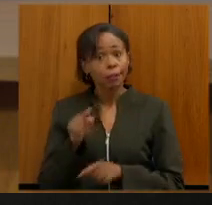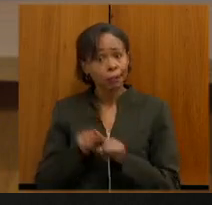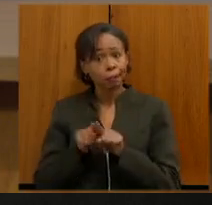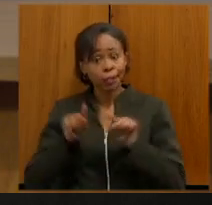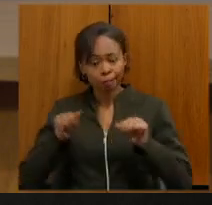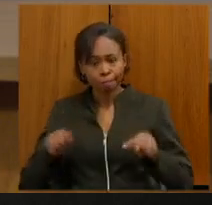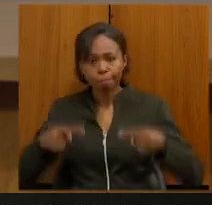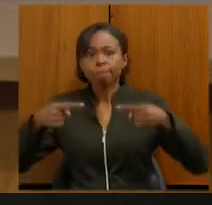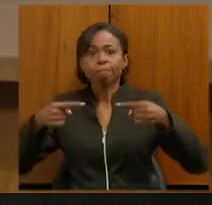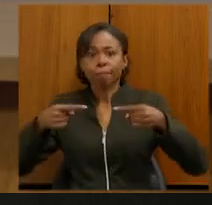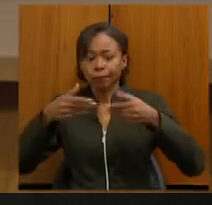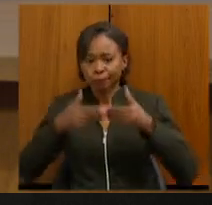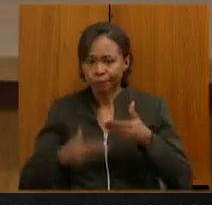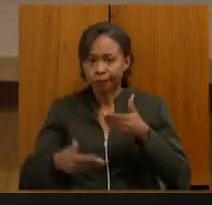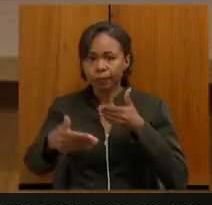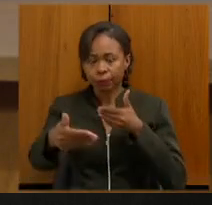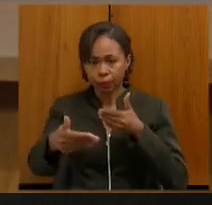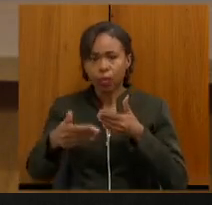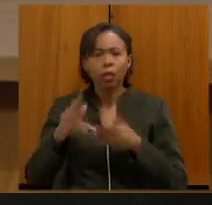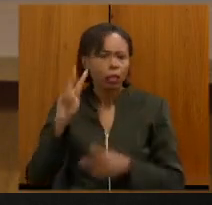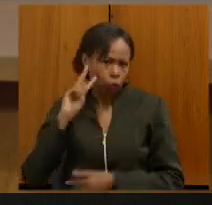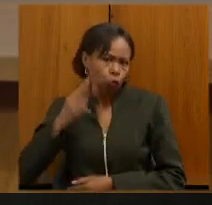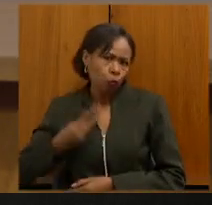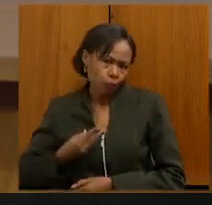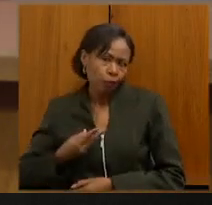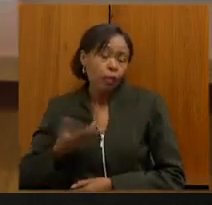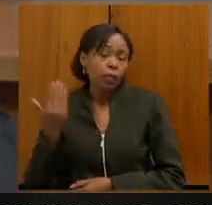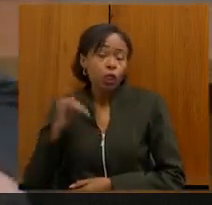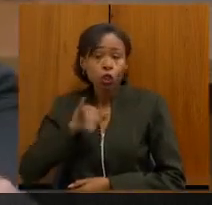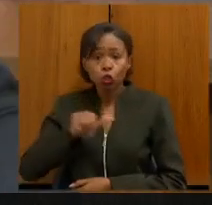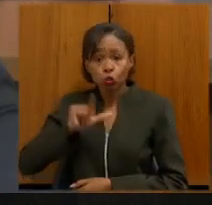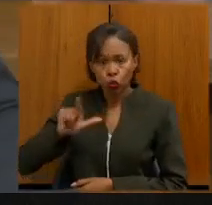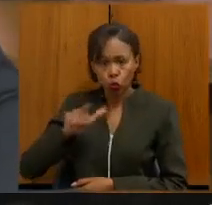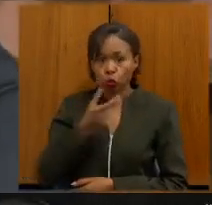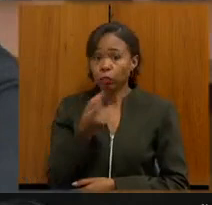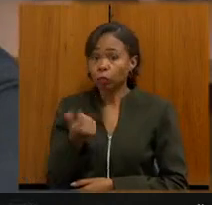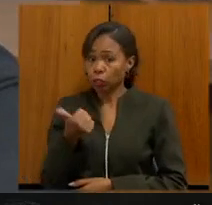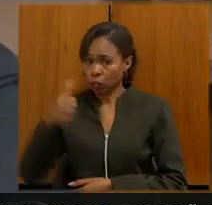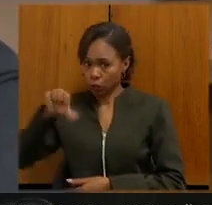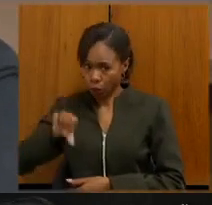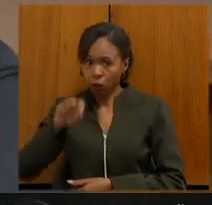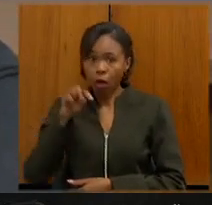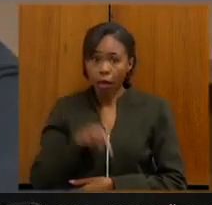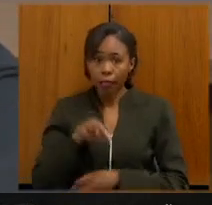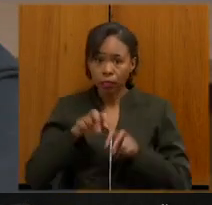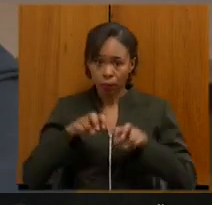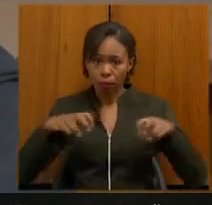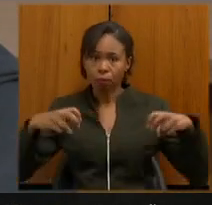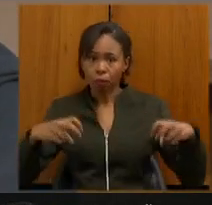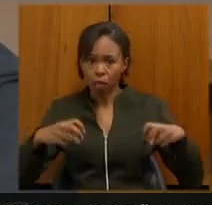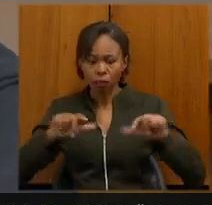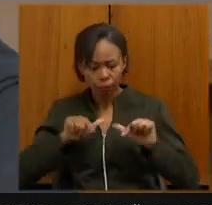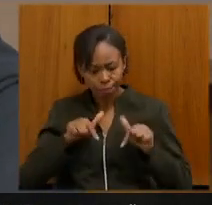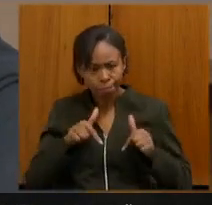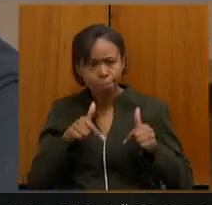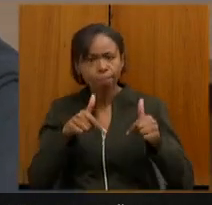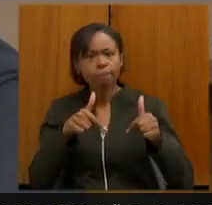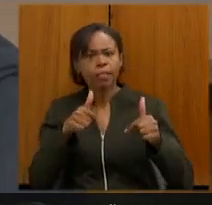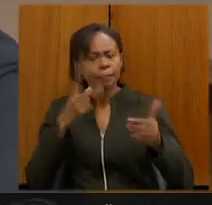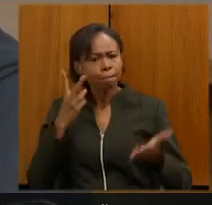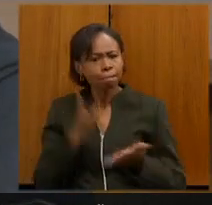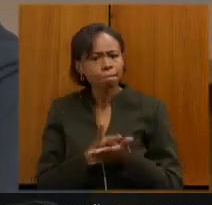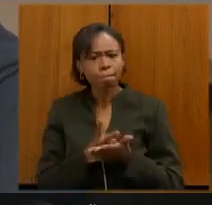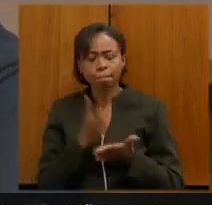que a gente tem pela frente que a gente reconhece desde julho 2019 a mesa vem Mantendo a sua atuação sem